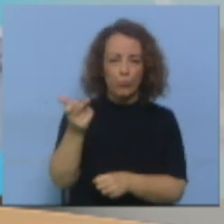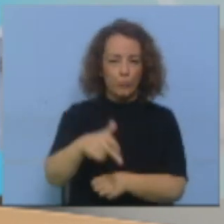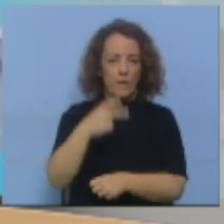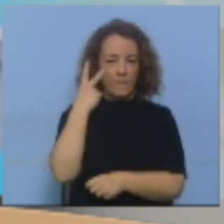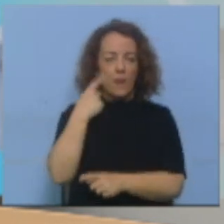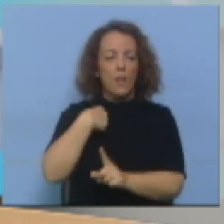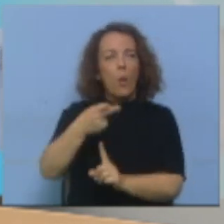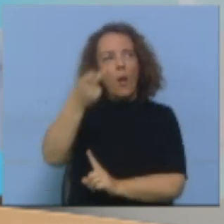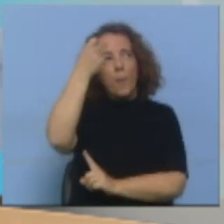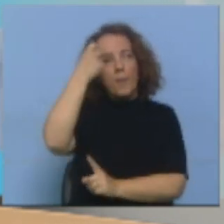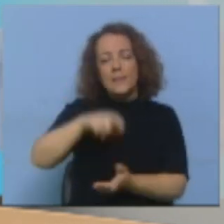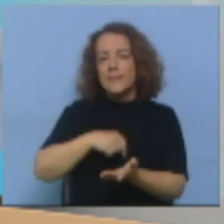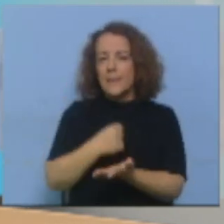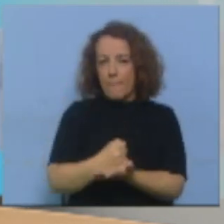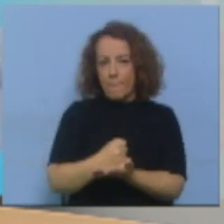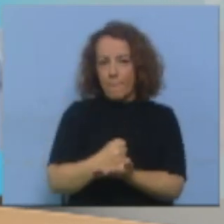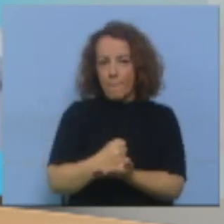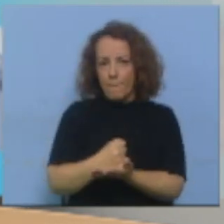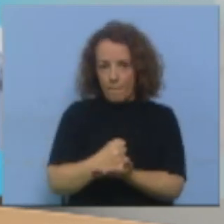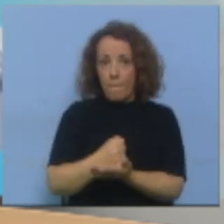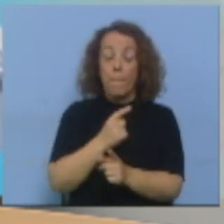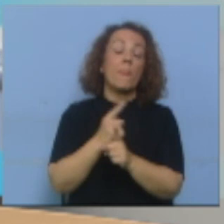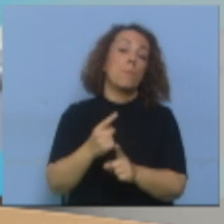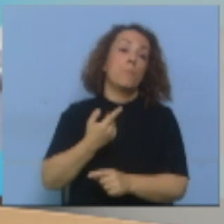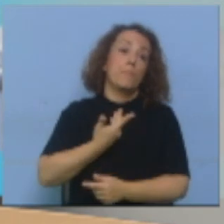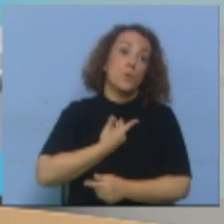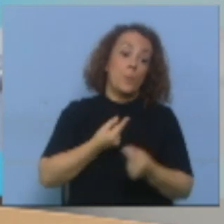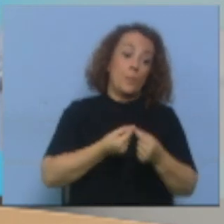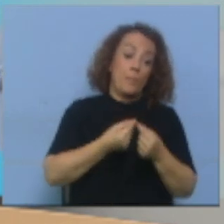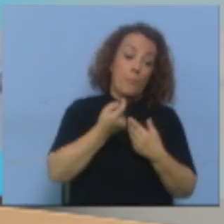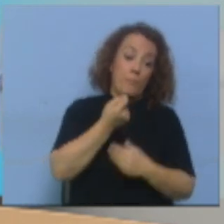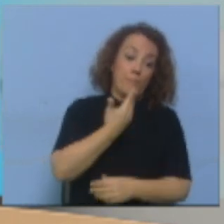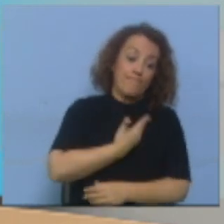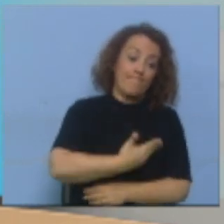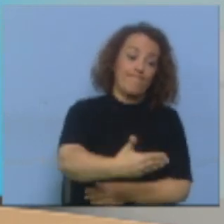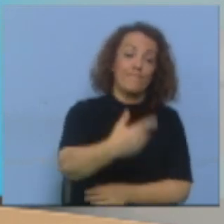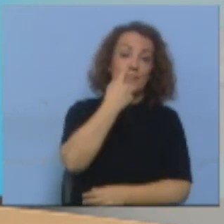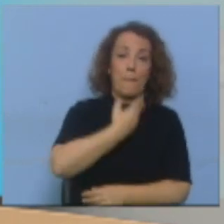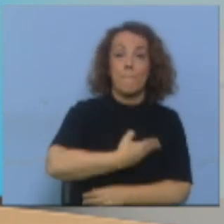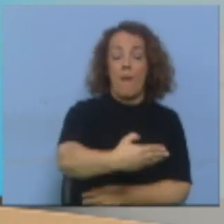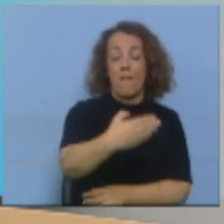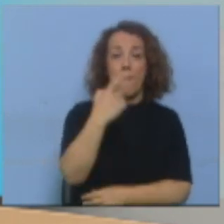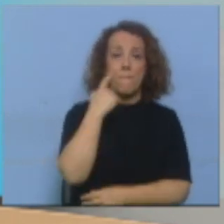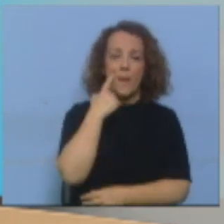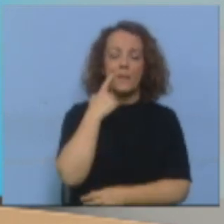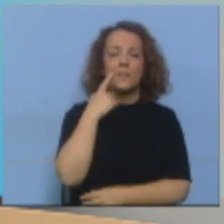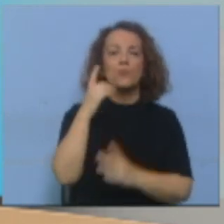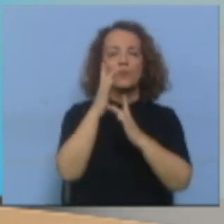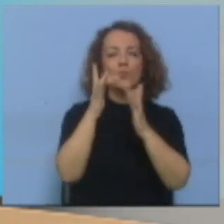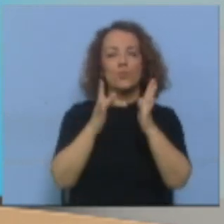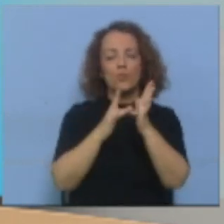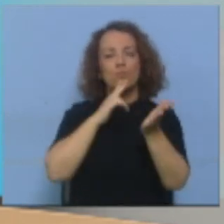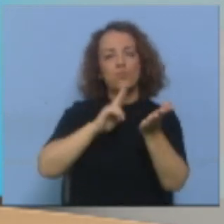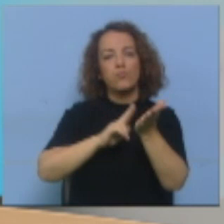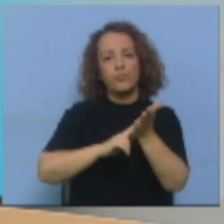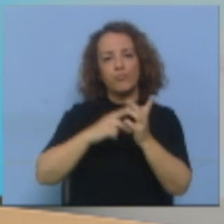sempre, até pelo contexto de proximidade à Semana Santa que vivemos, de quando Jesus estava na cruz e